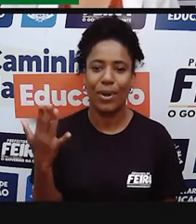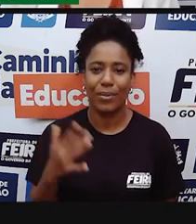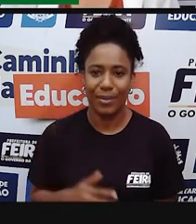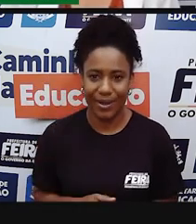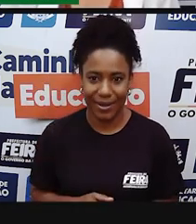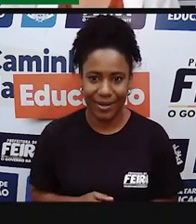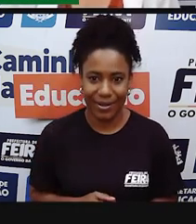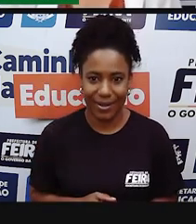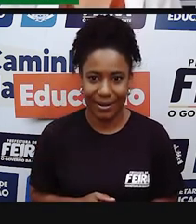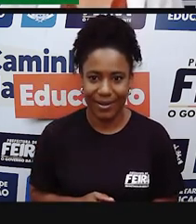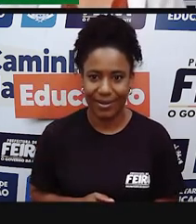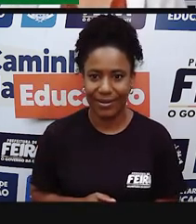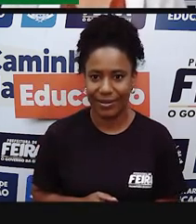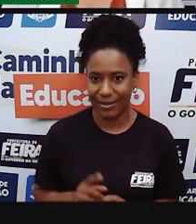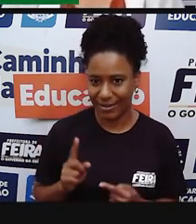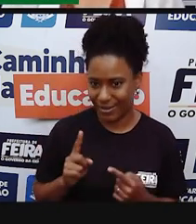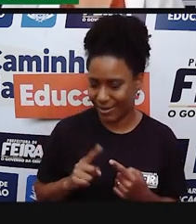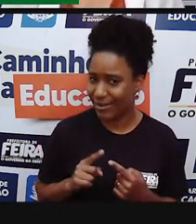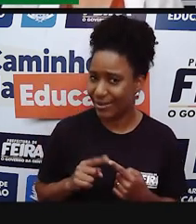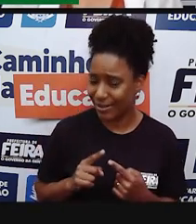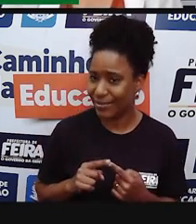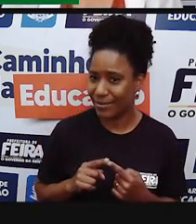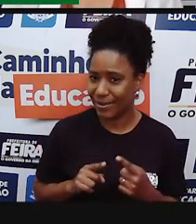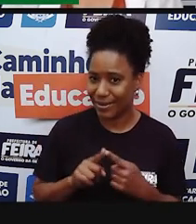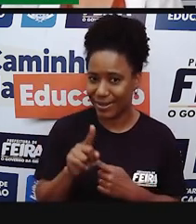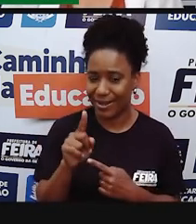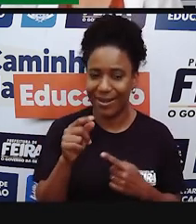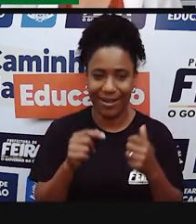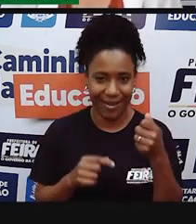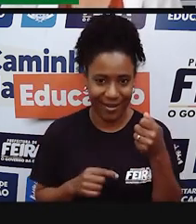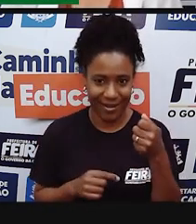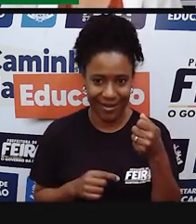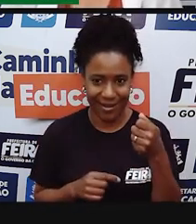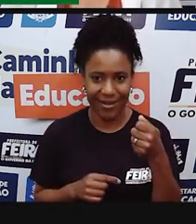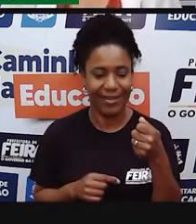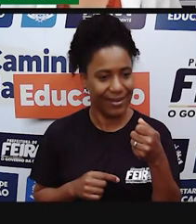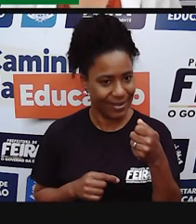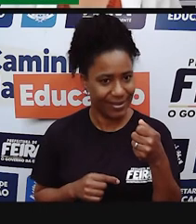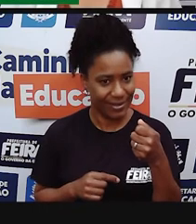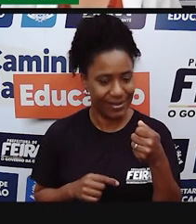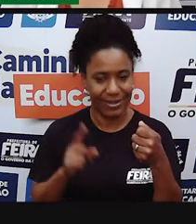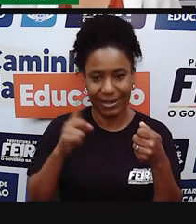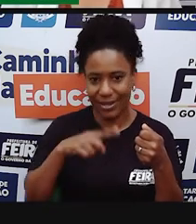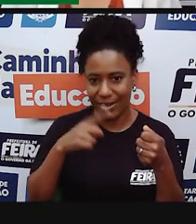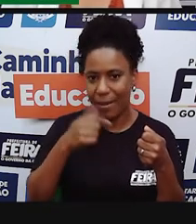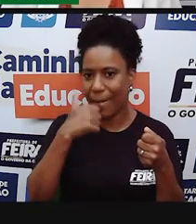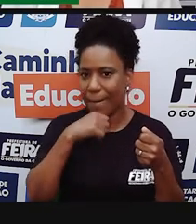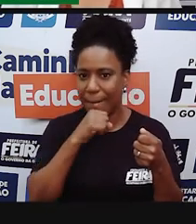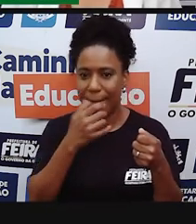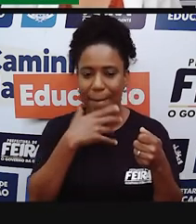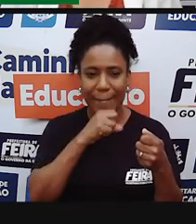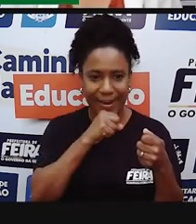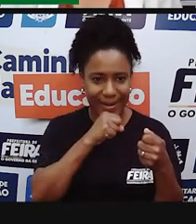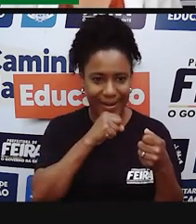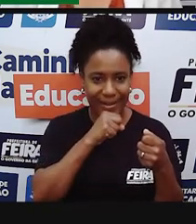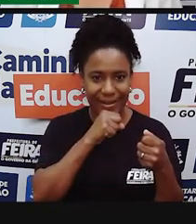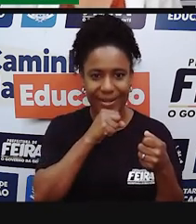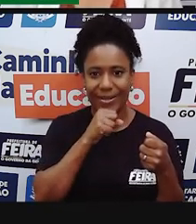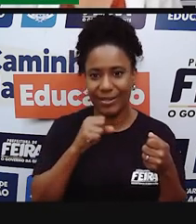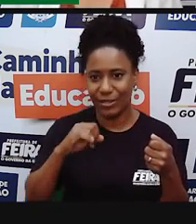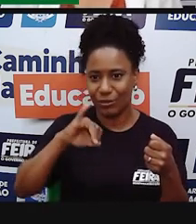letra ganhar Jones eles são os pais adotivos de Johnny